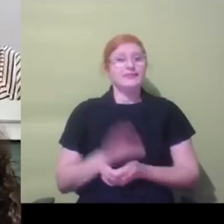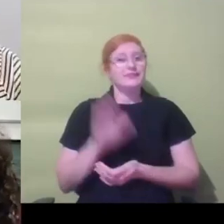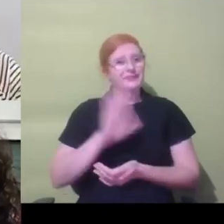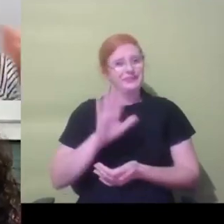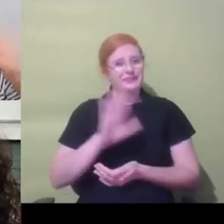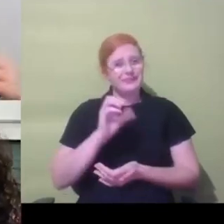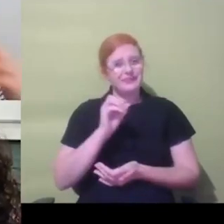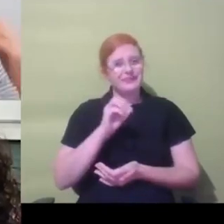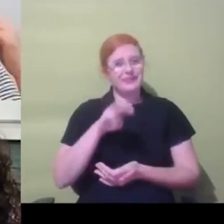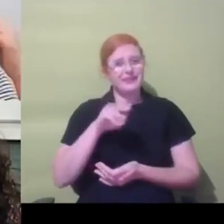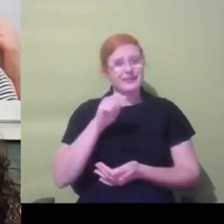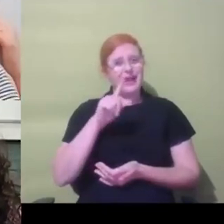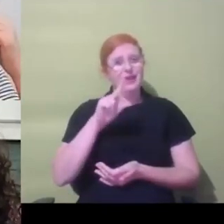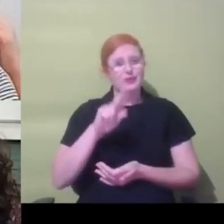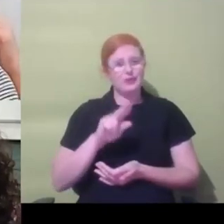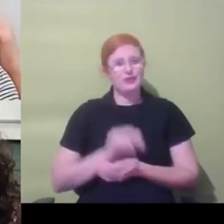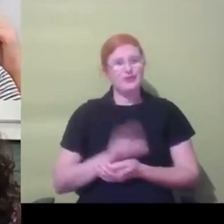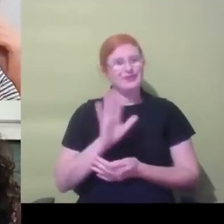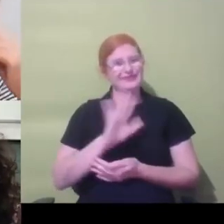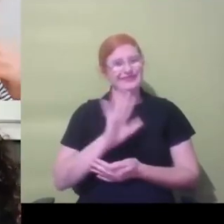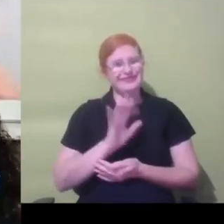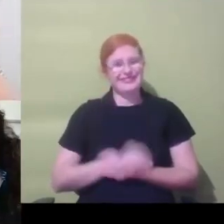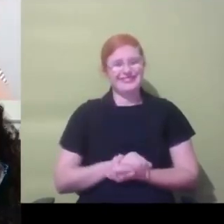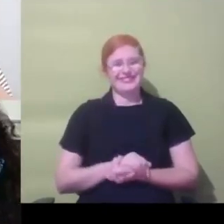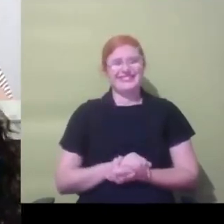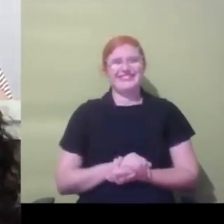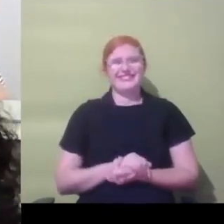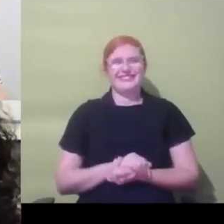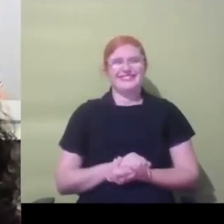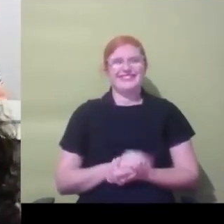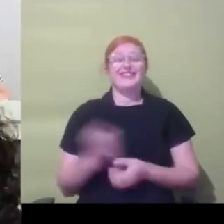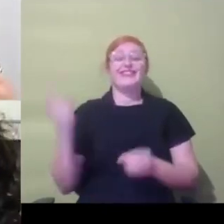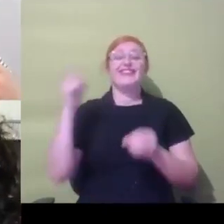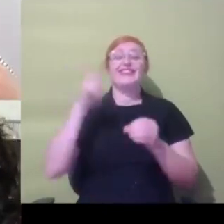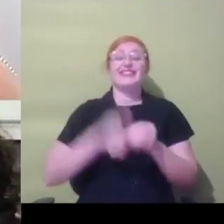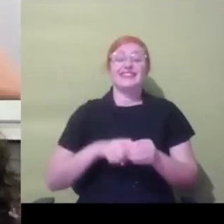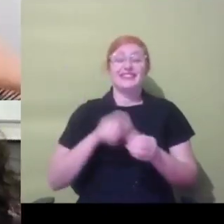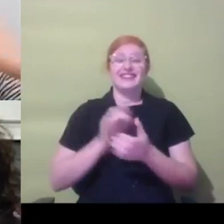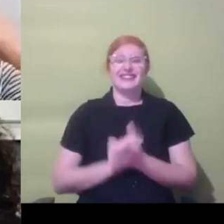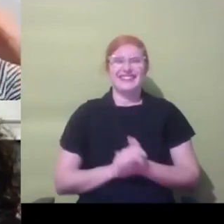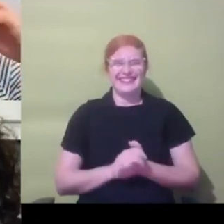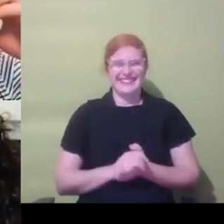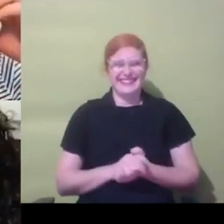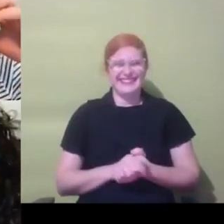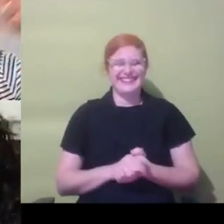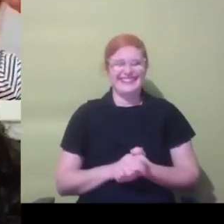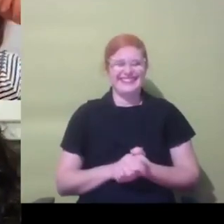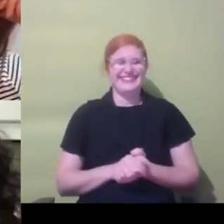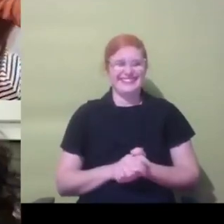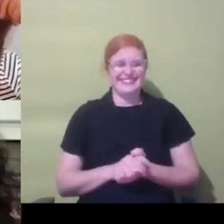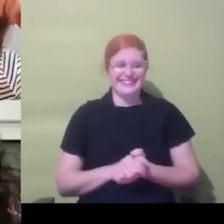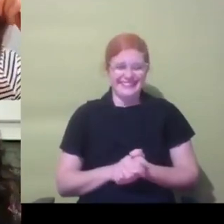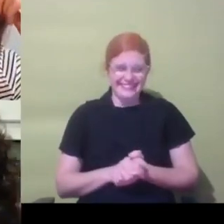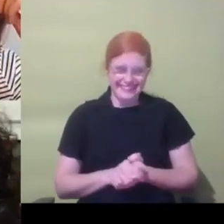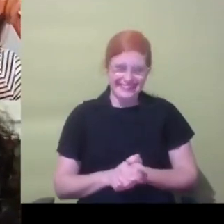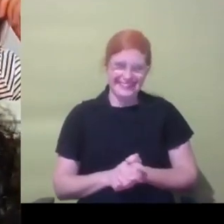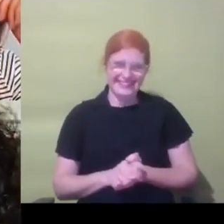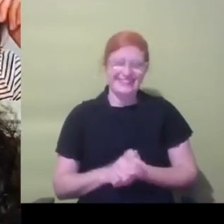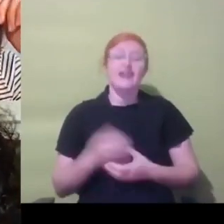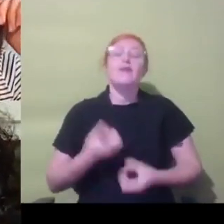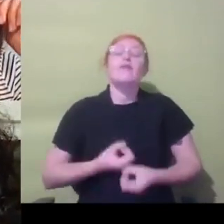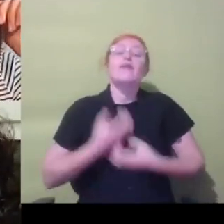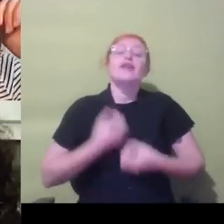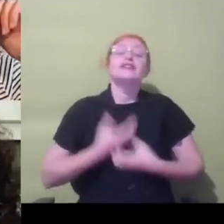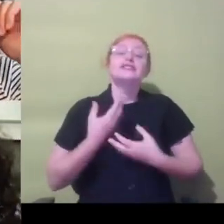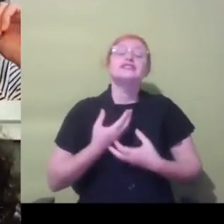Oi, Malu. Oi. Oi, Pri, tô de volta. De volta. Qual a